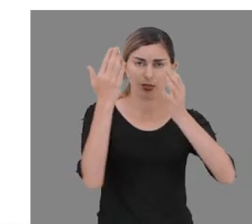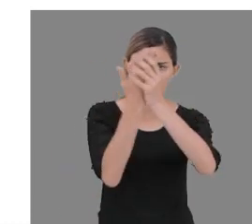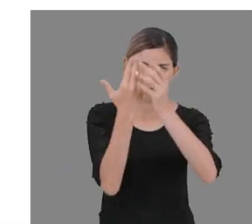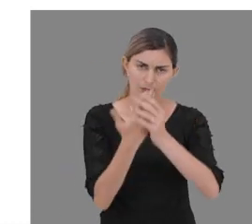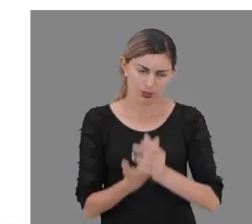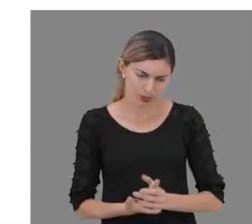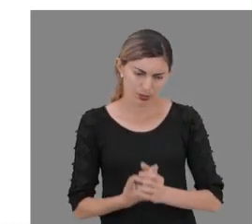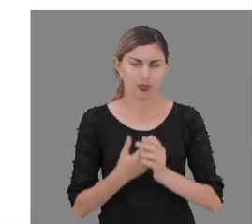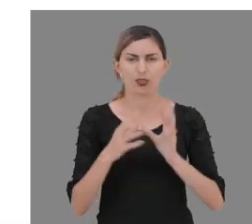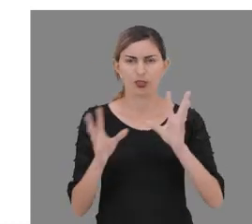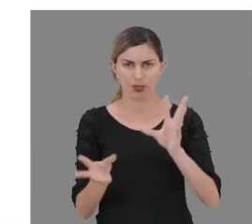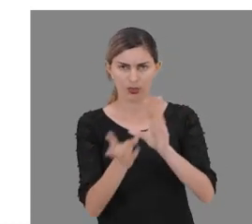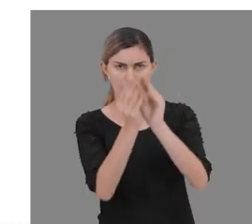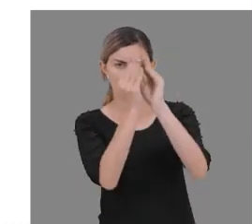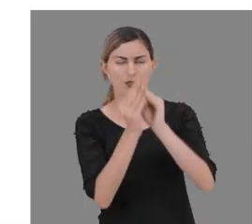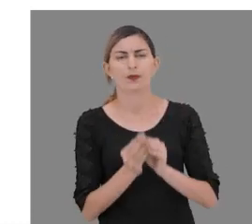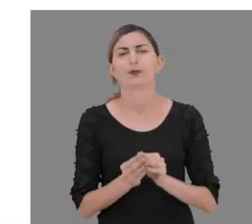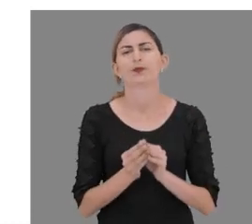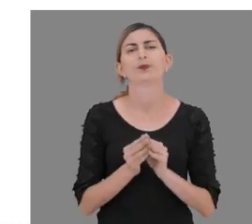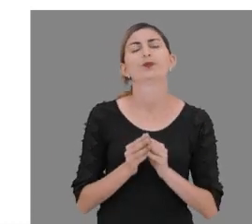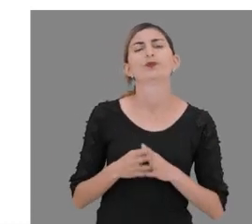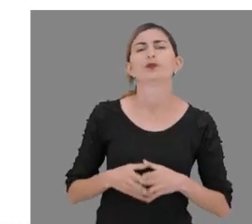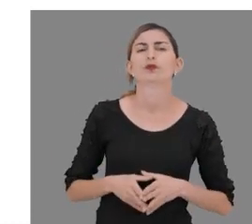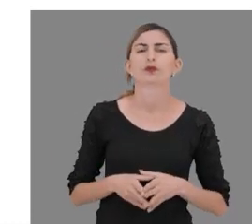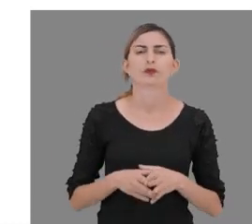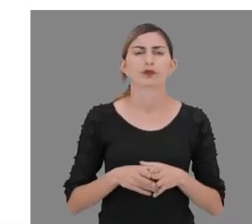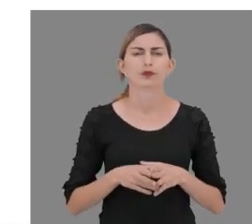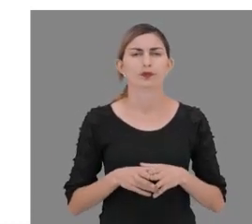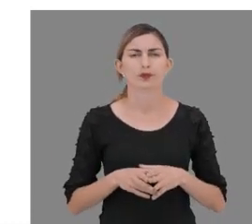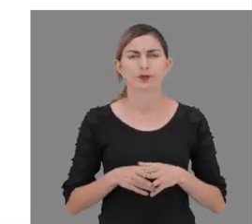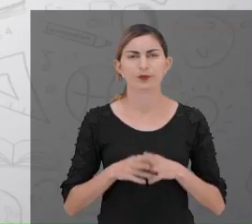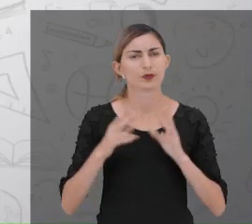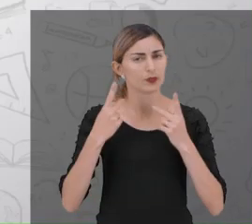definidos em um banco de dados e implementado.